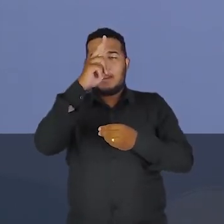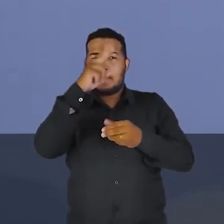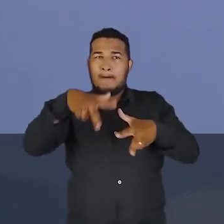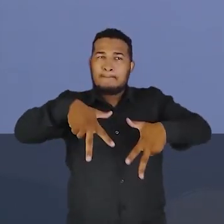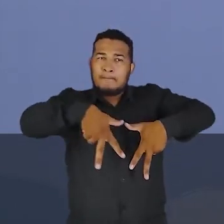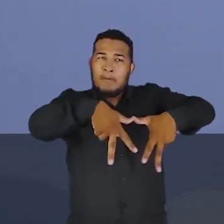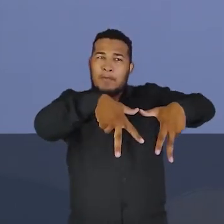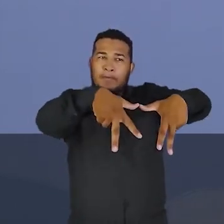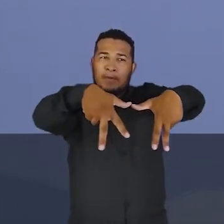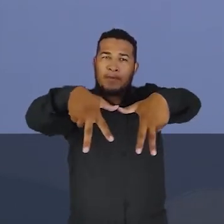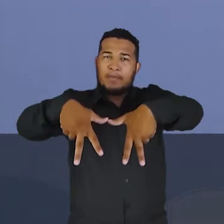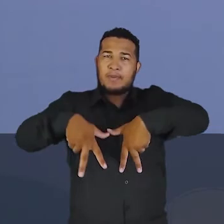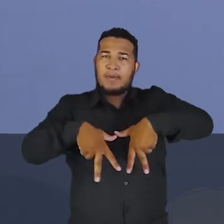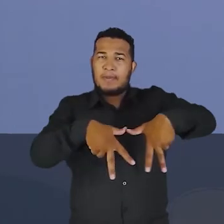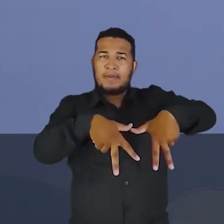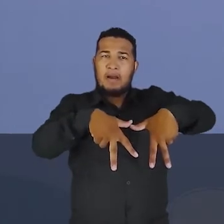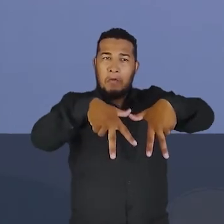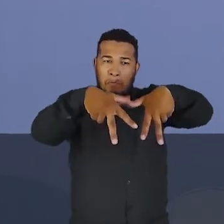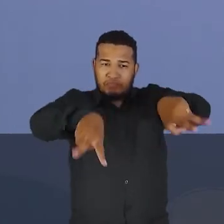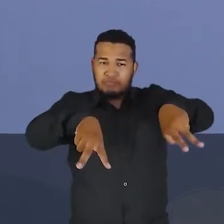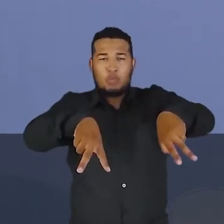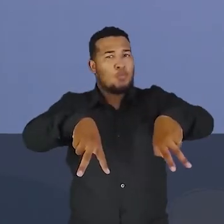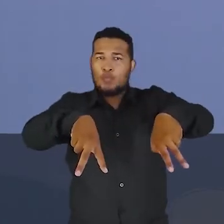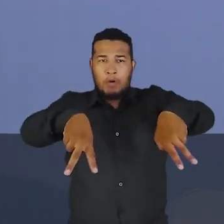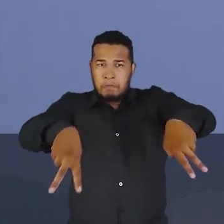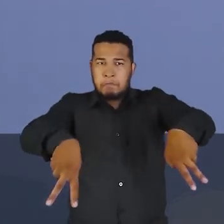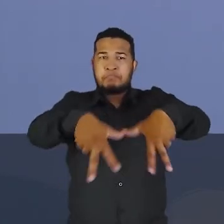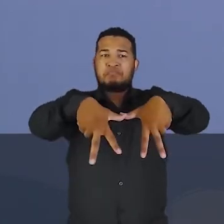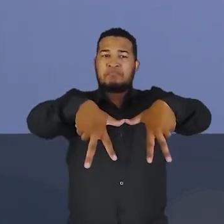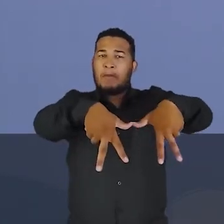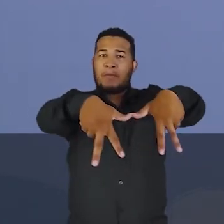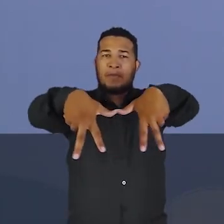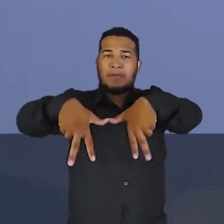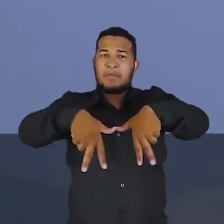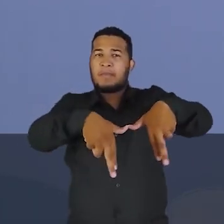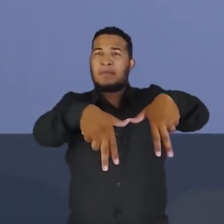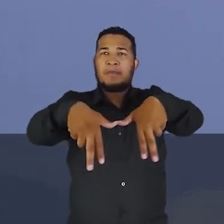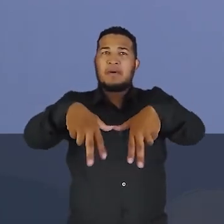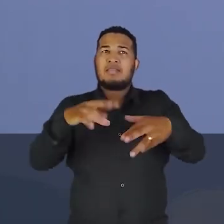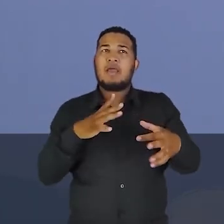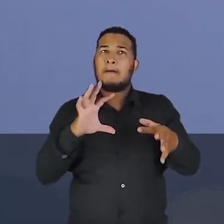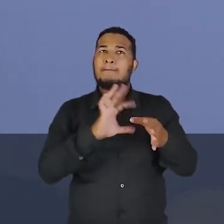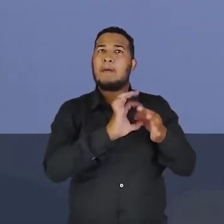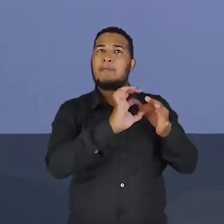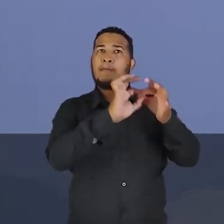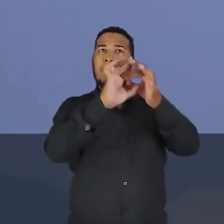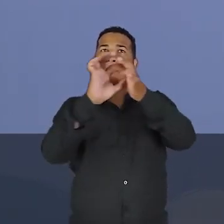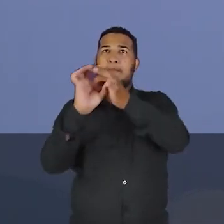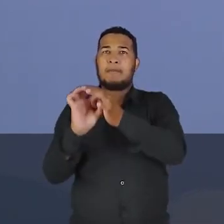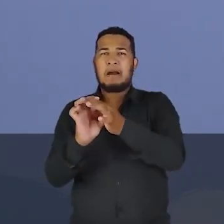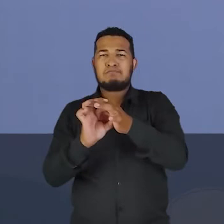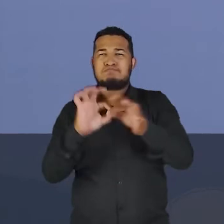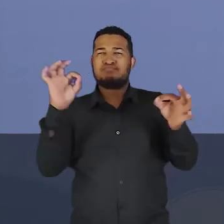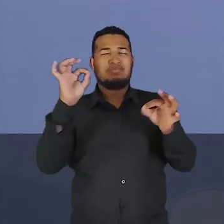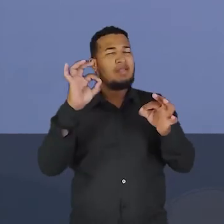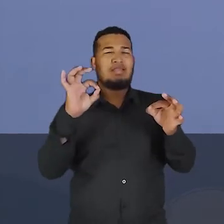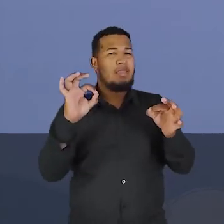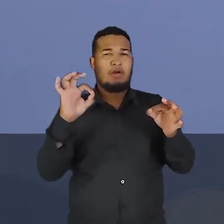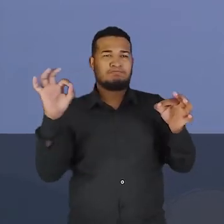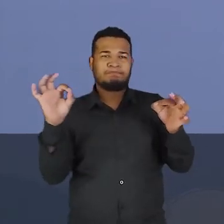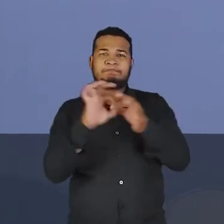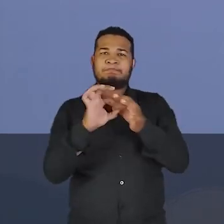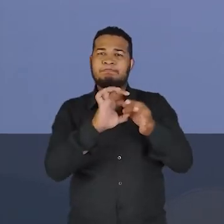não se soltar do outro para que, dessa forma, todos se estabeleçam de forma clara,